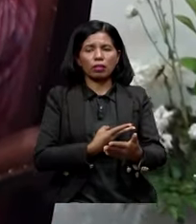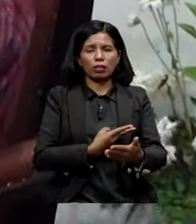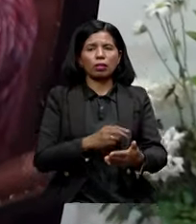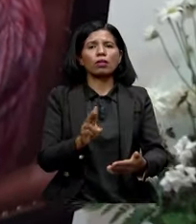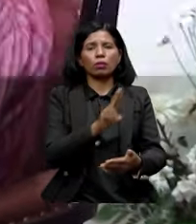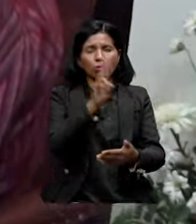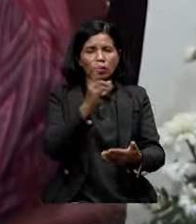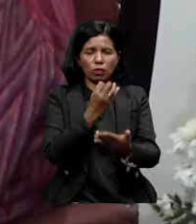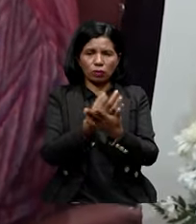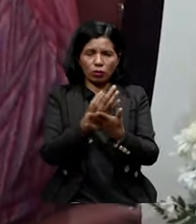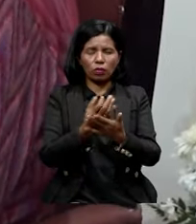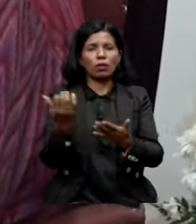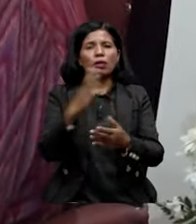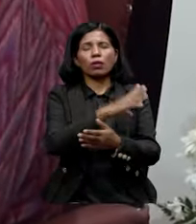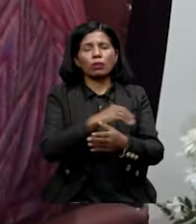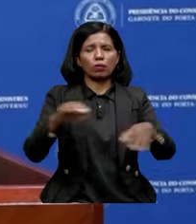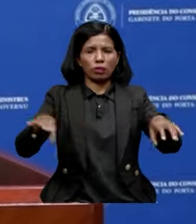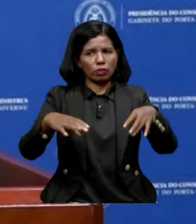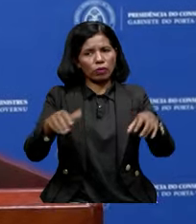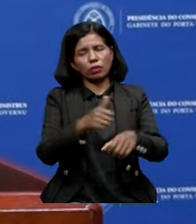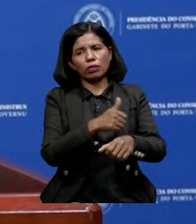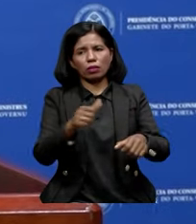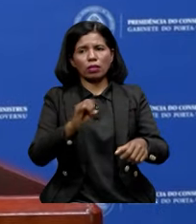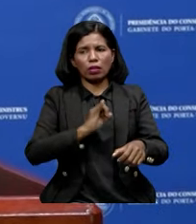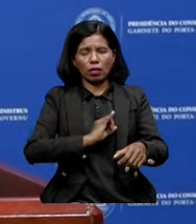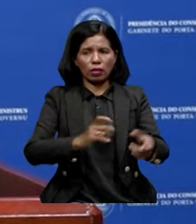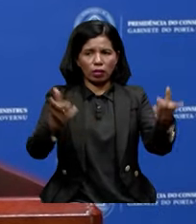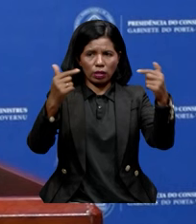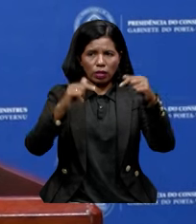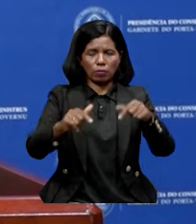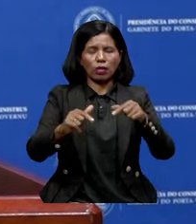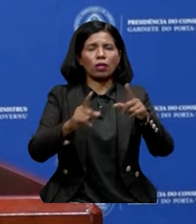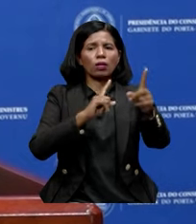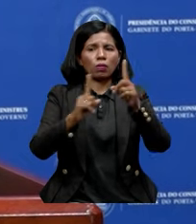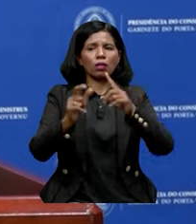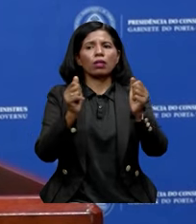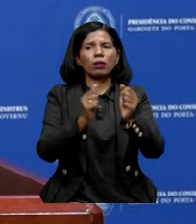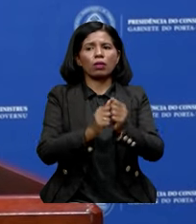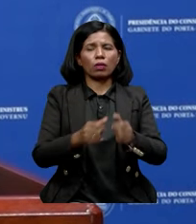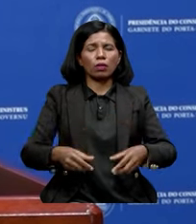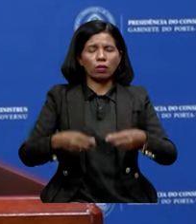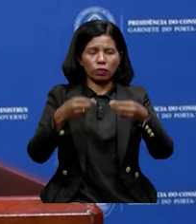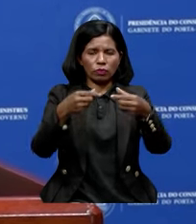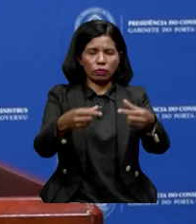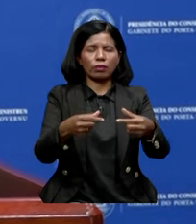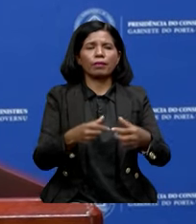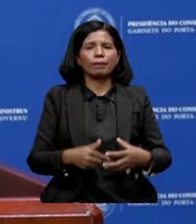ho serviço sira selo que nebe ho mai consulta no mos fo progressos